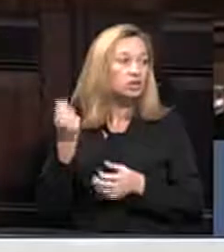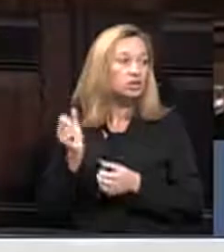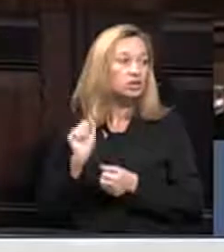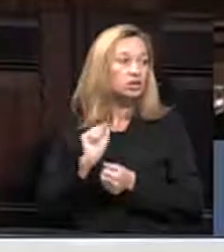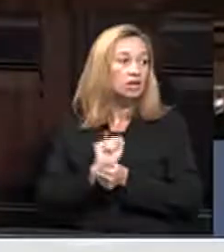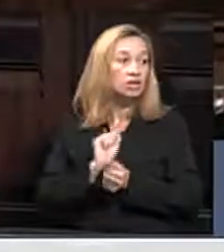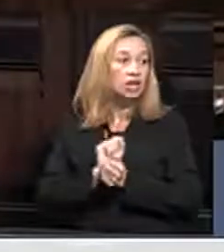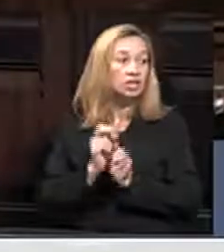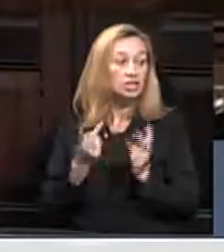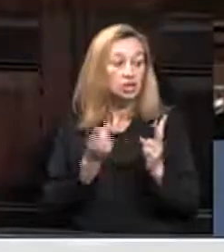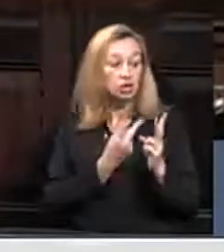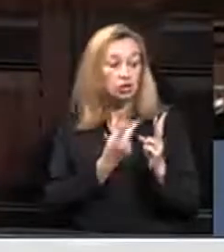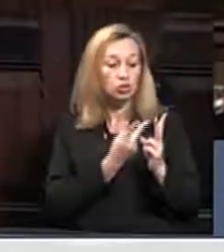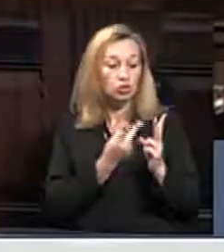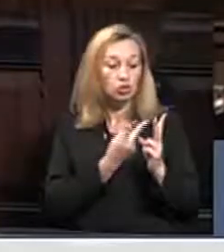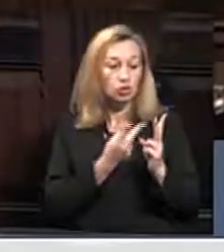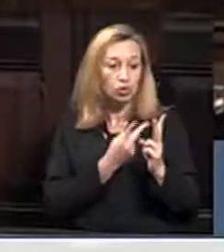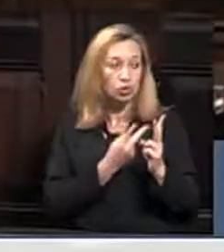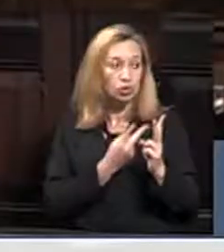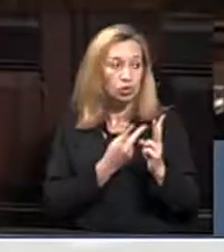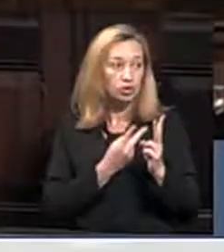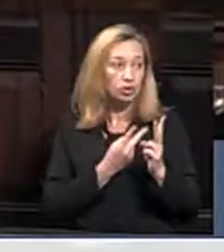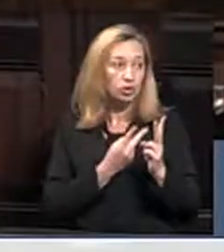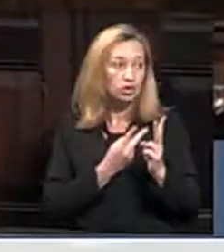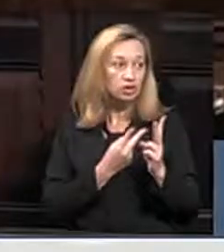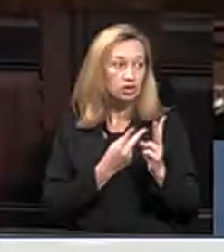os dois se comportassem como